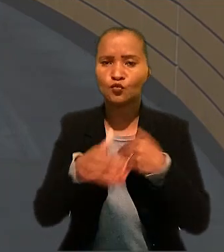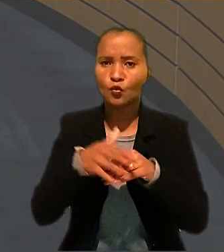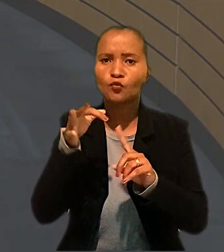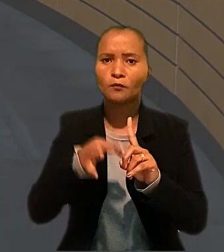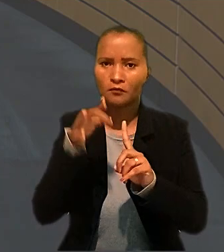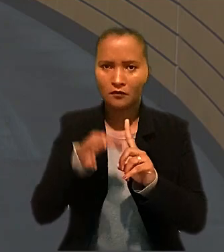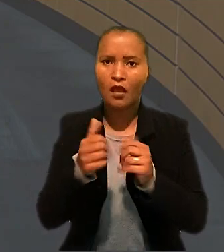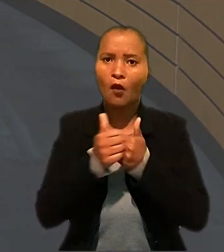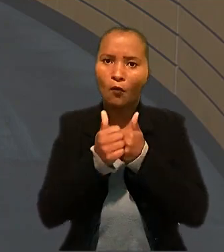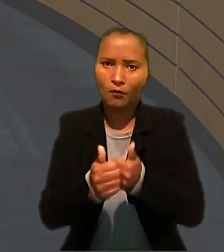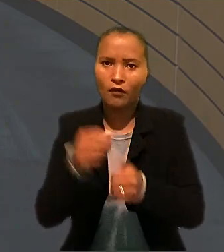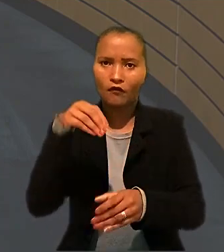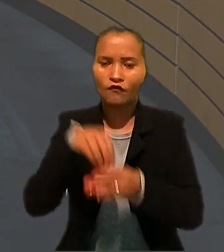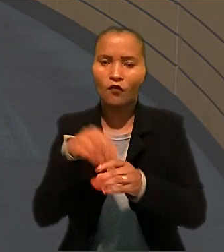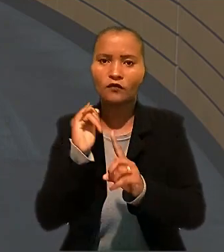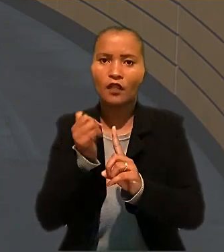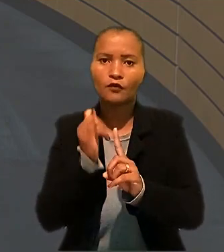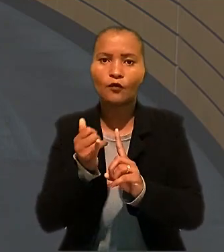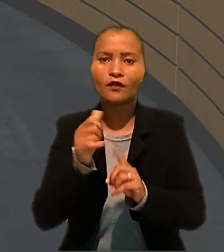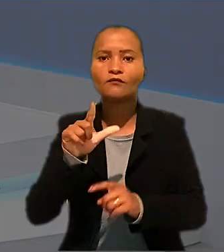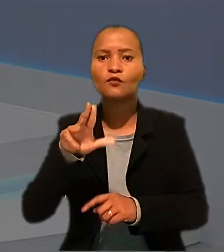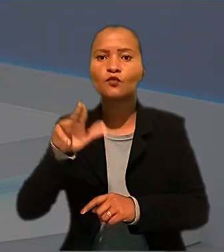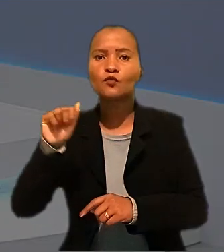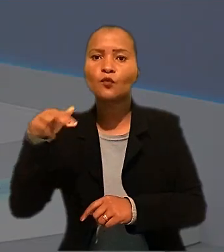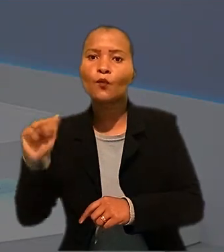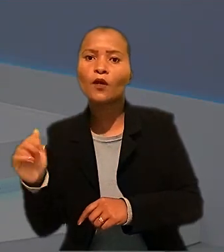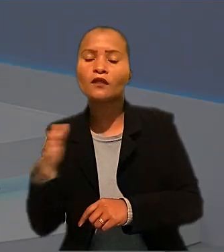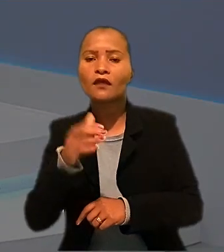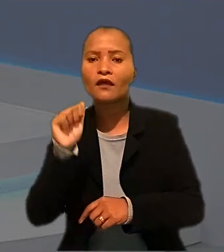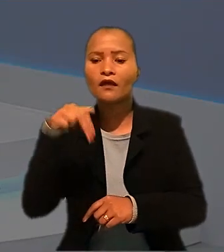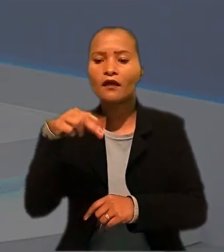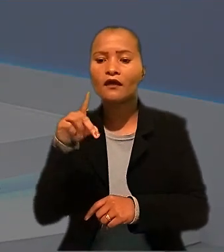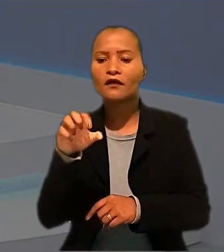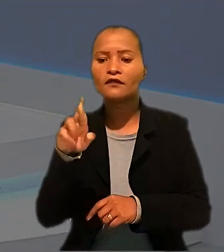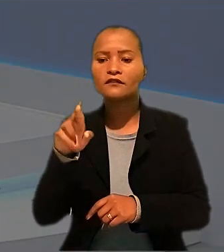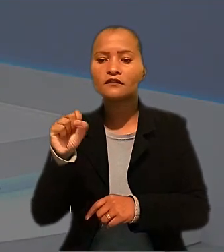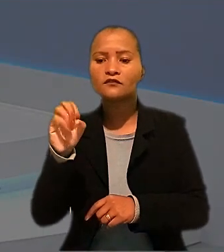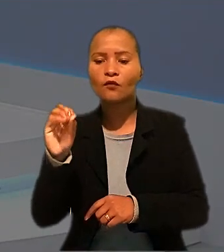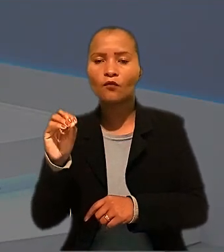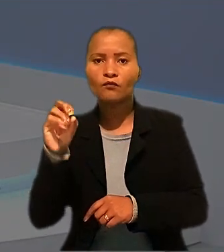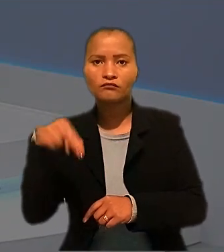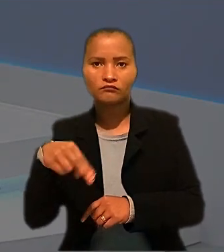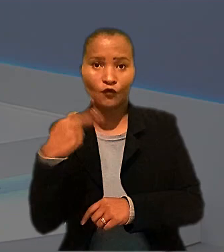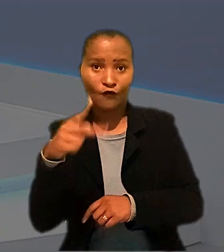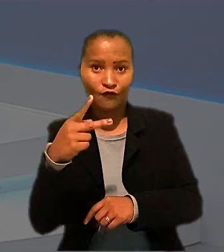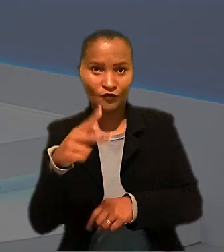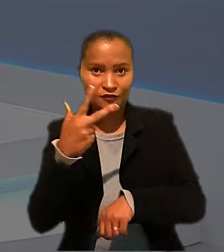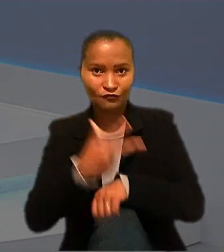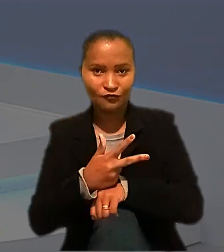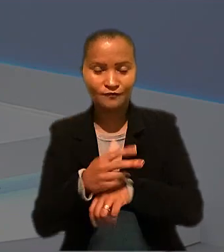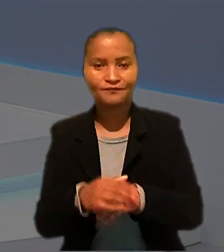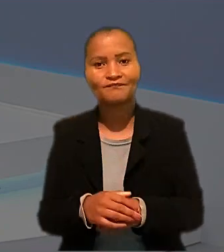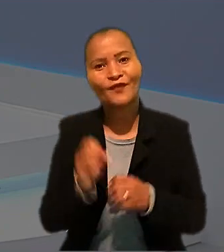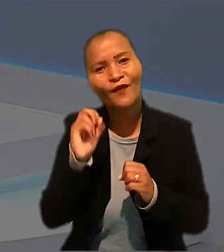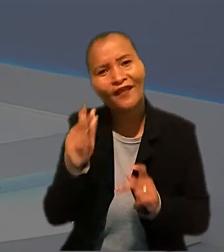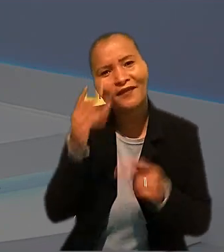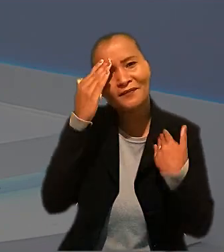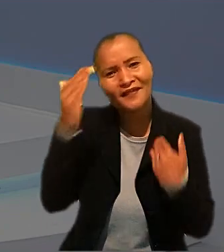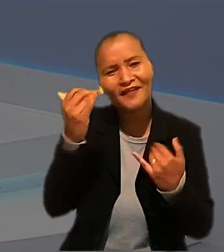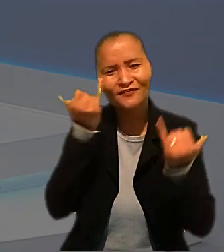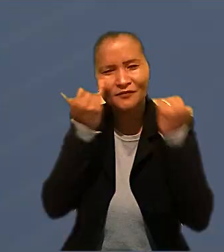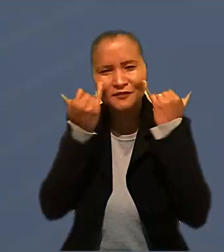da SDI1 acompanharam o voto da relatora. Luana, Anderson, é com vocês no estúdio. Ok, Evne, muito obrigada